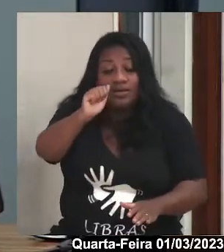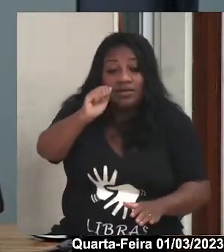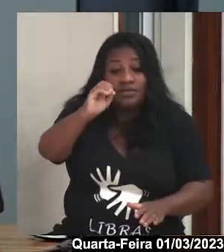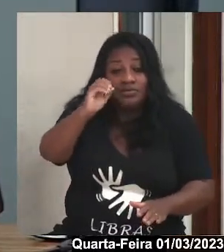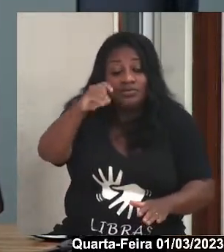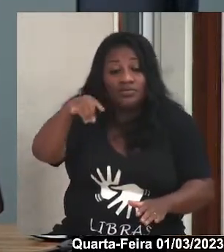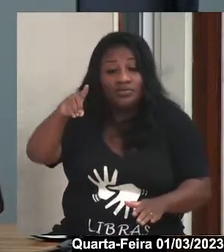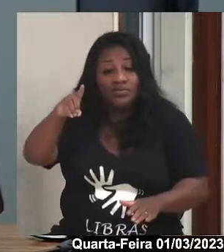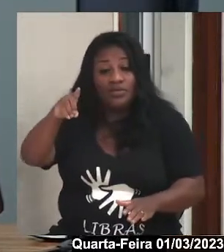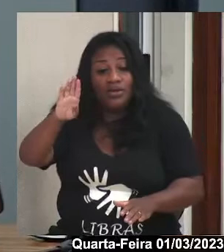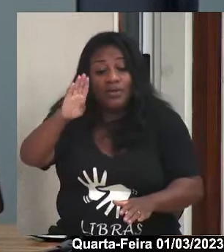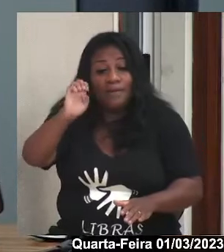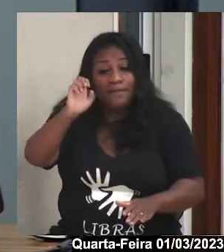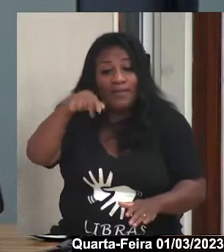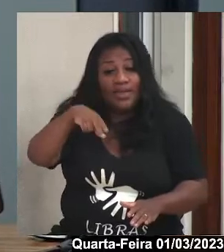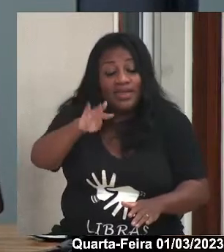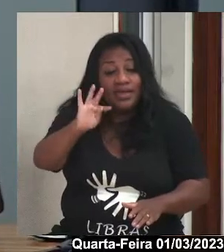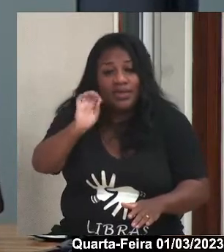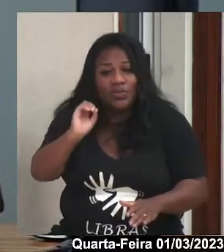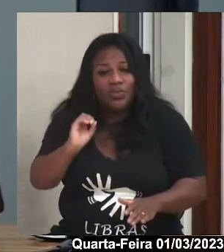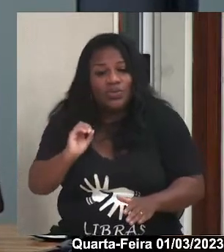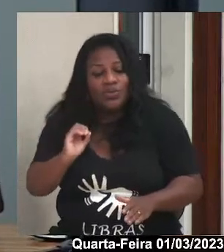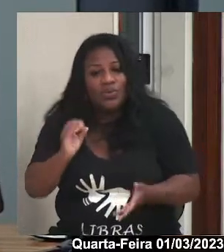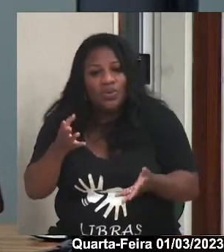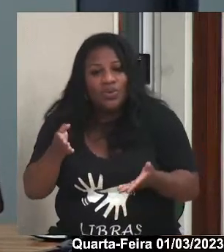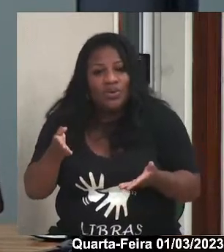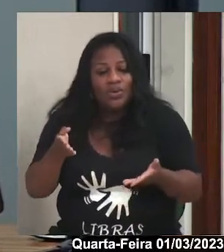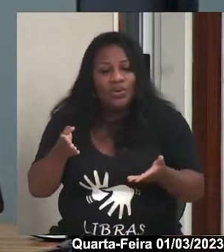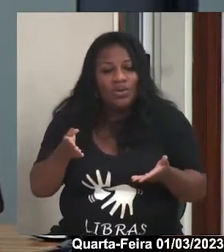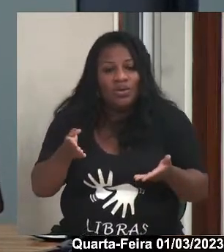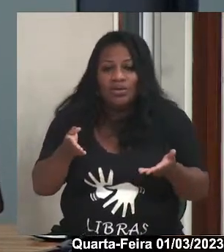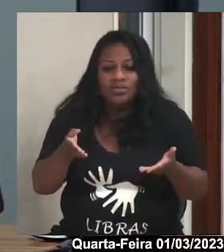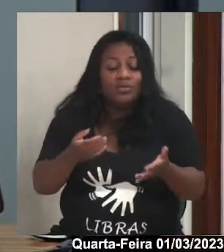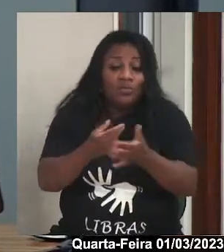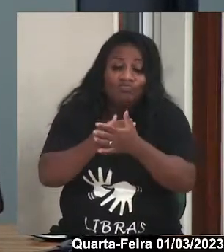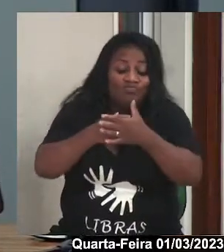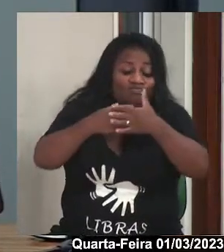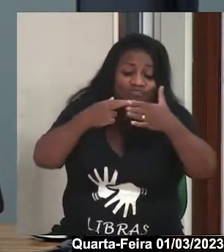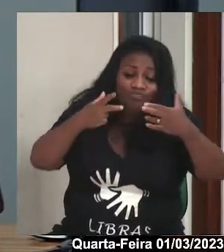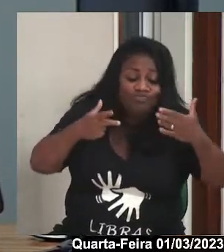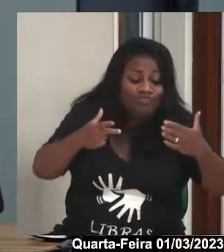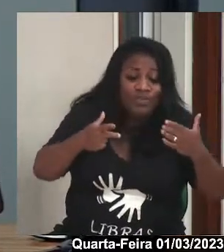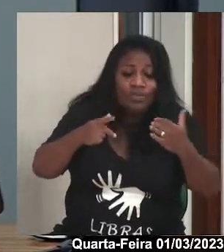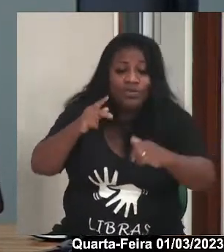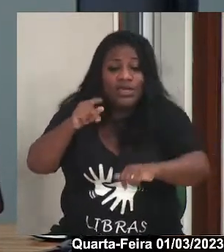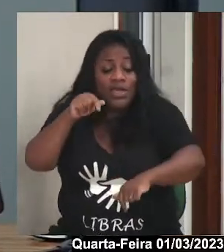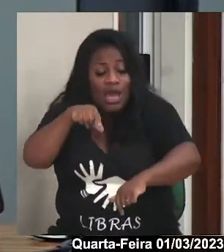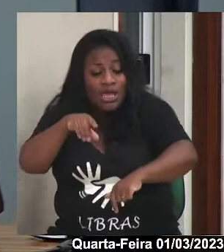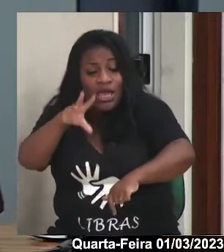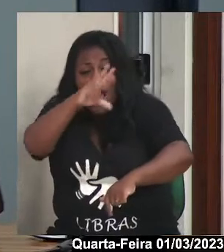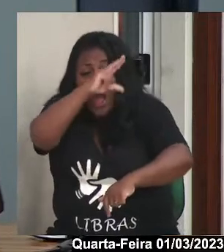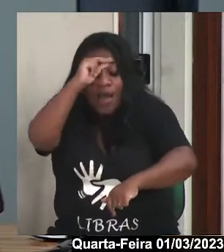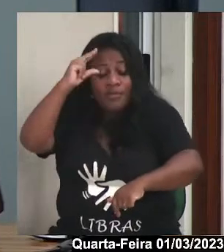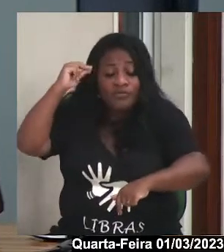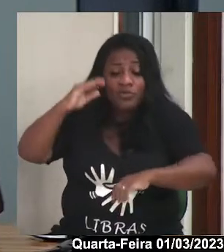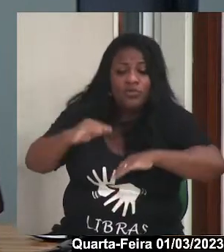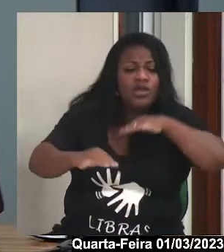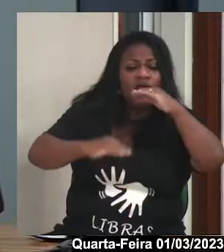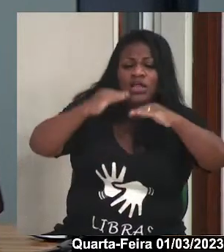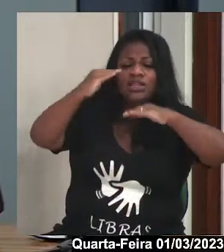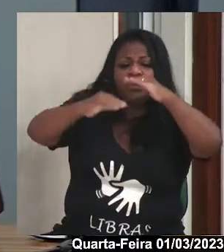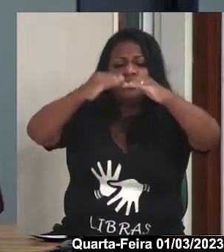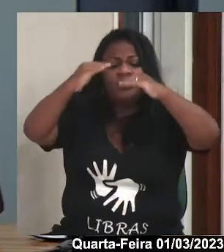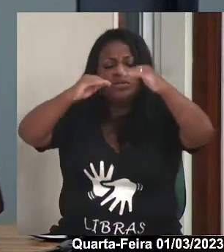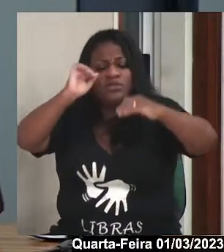exame sentado do lado do rico que tem dinheiro para pagar o convênio. Então, são vários avanços. E toda vez que tiver um